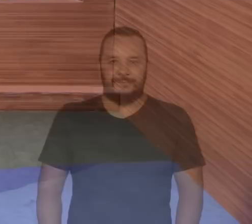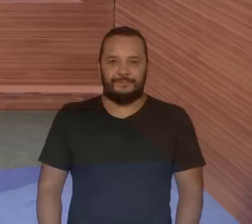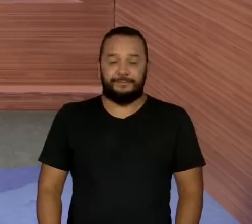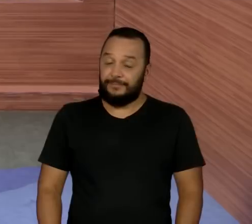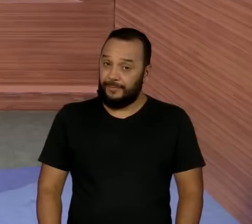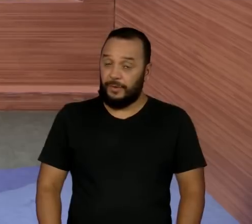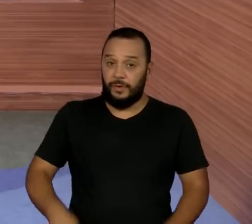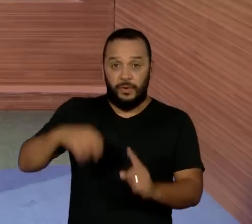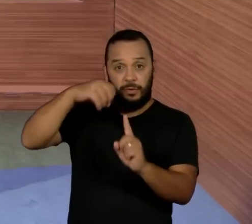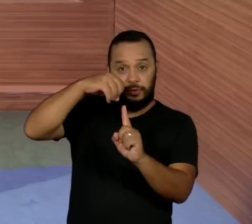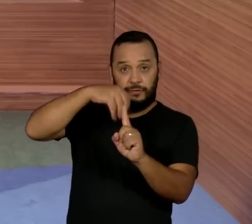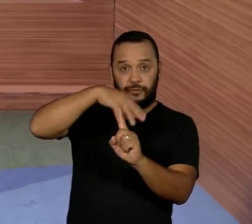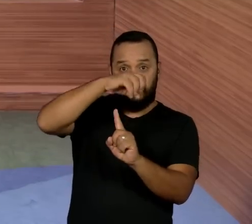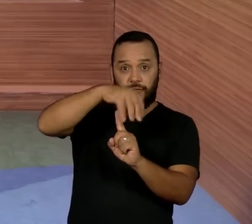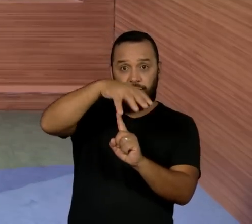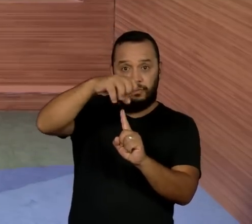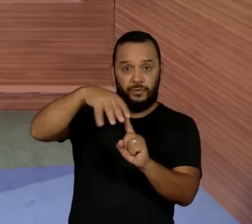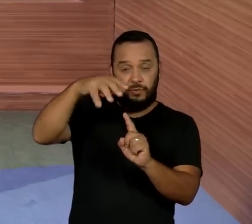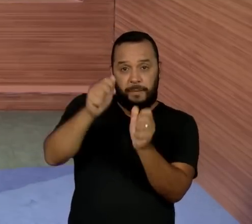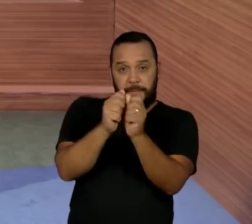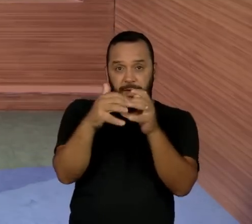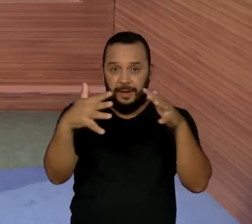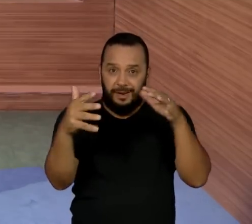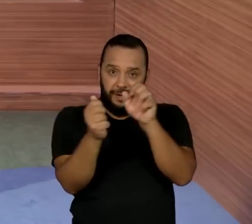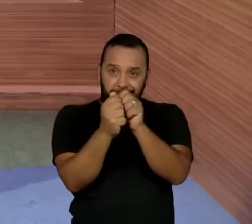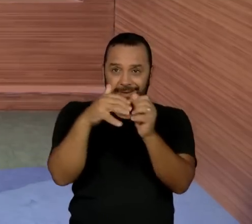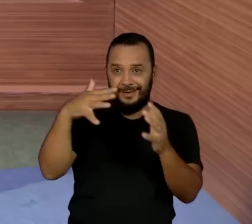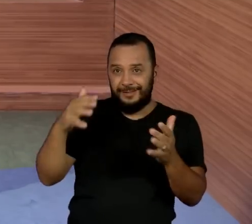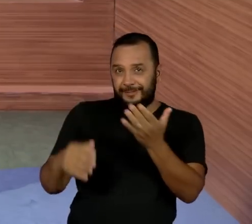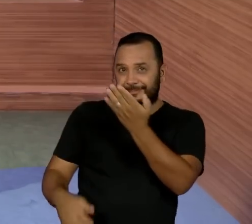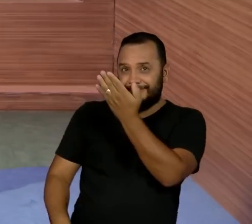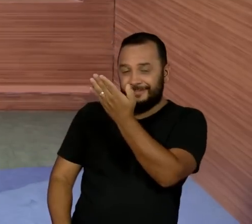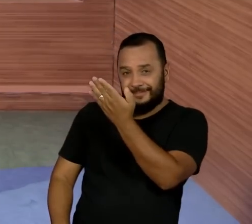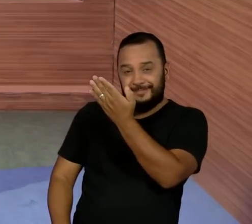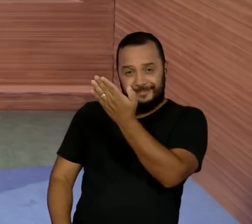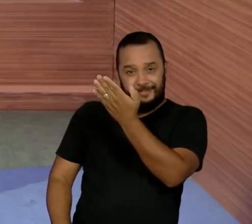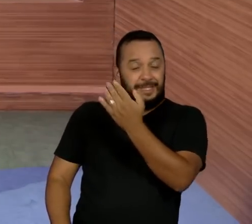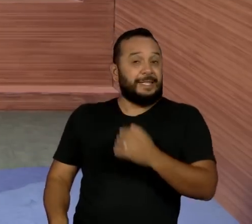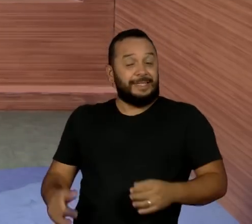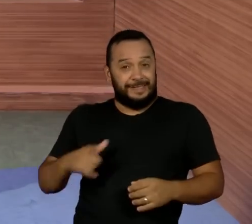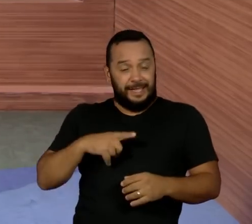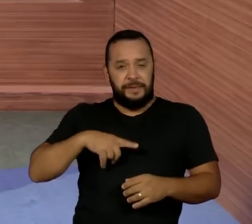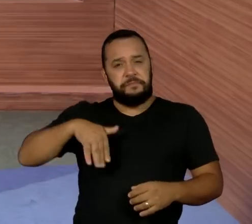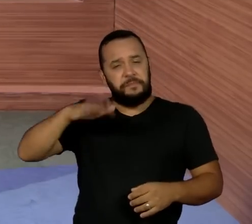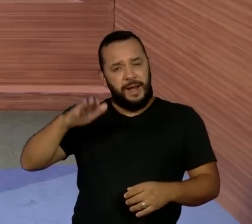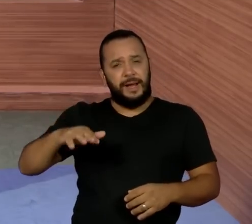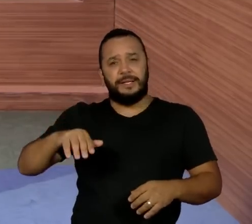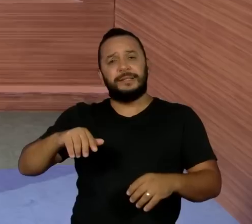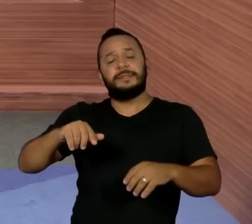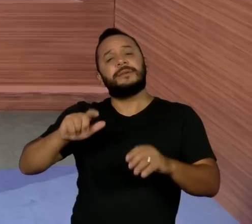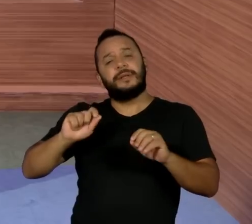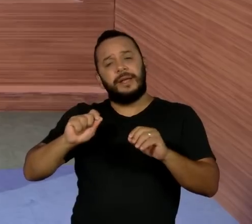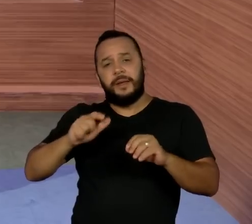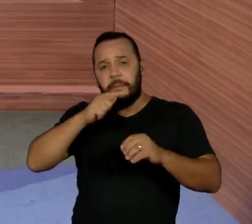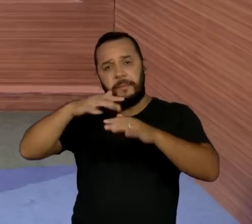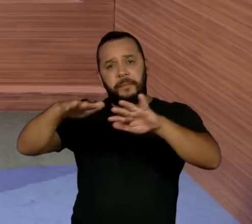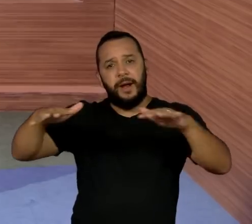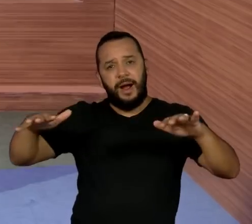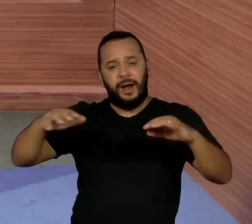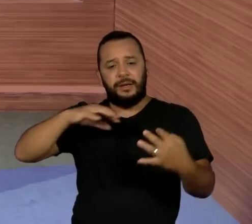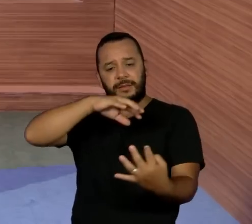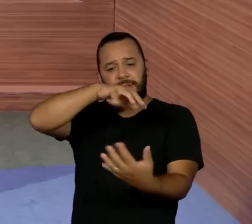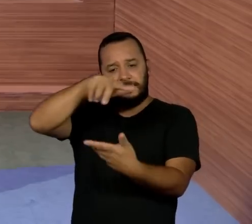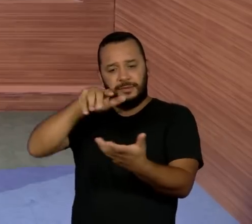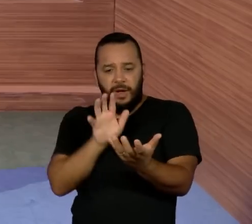Os fungos bioluminescentes emitem luz. Eles são mais comuns nos mares e oceanos. No Brasil, uma